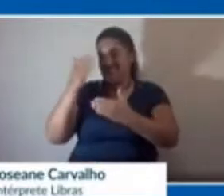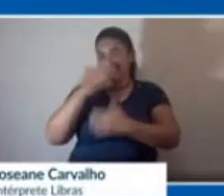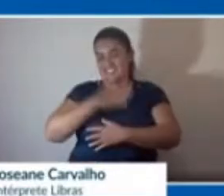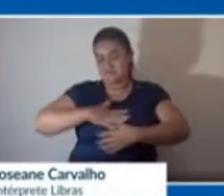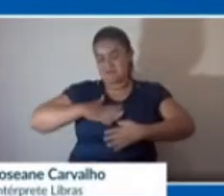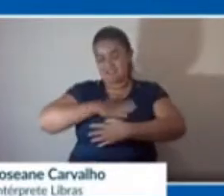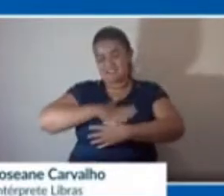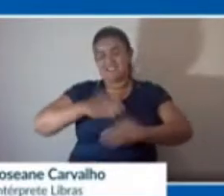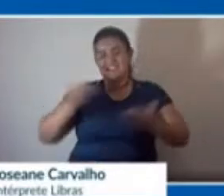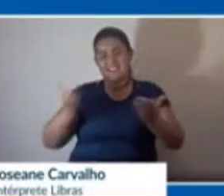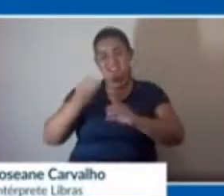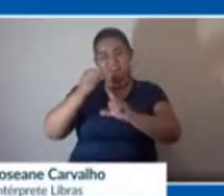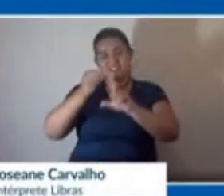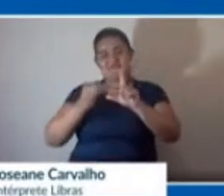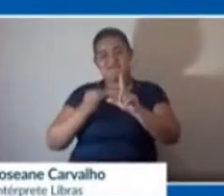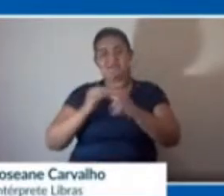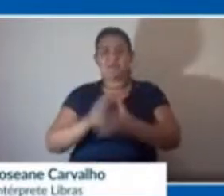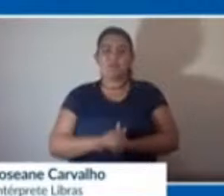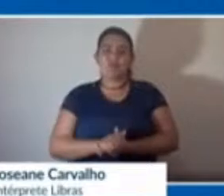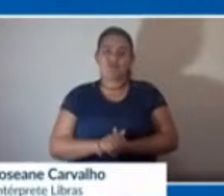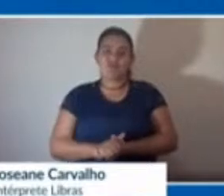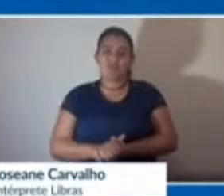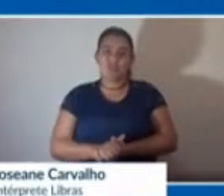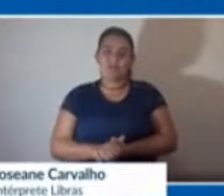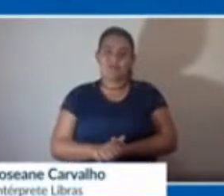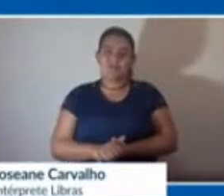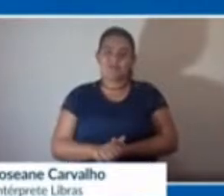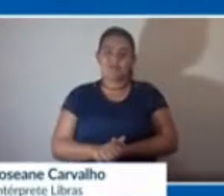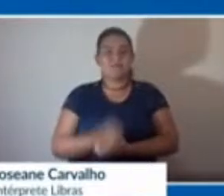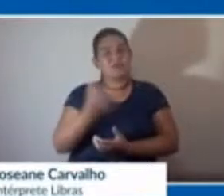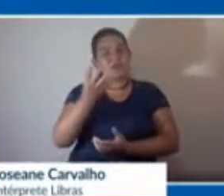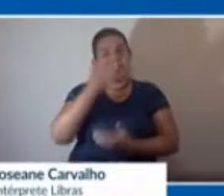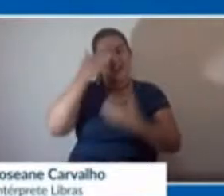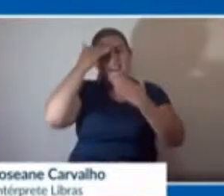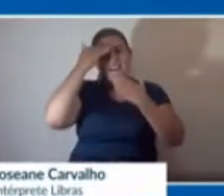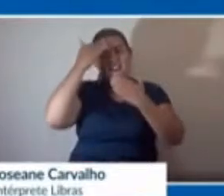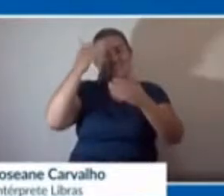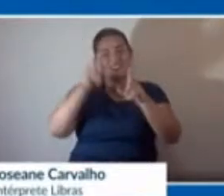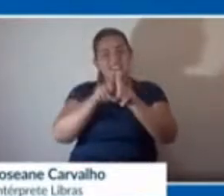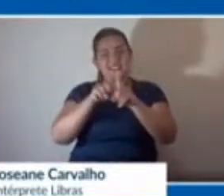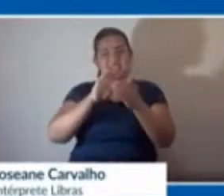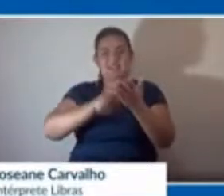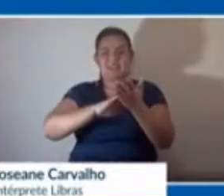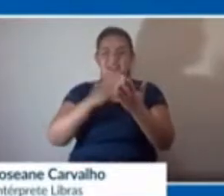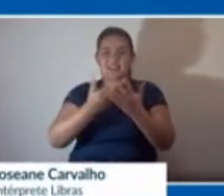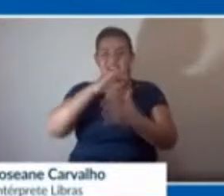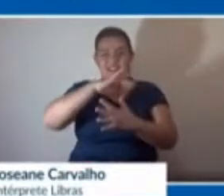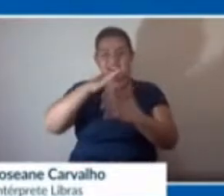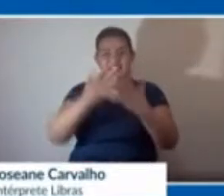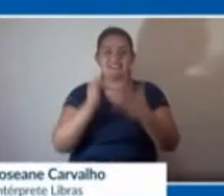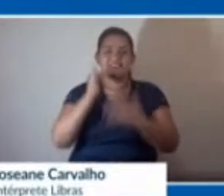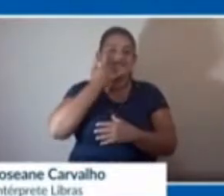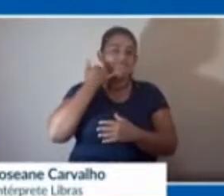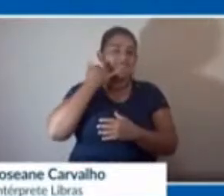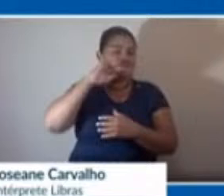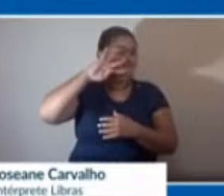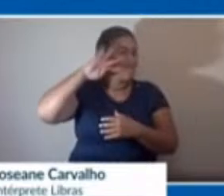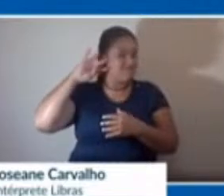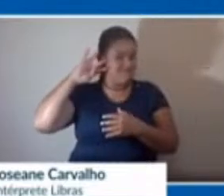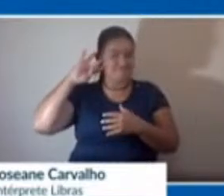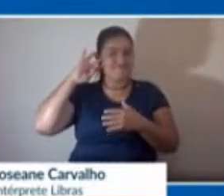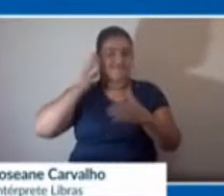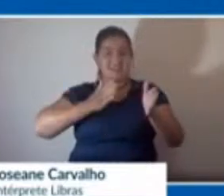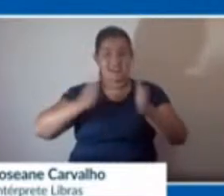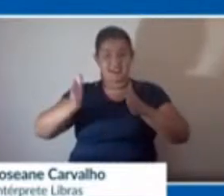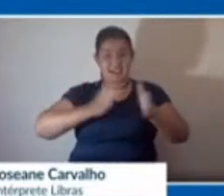estar aqui. Bom, eu não podia deixar de agradecer a presença da Josiane Carvalho, que está fazendo a tradução simultânea